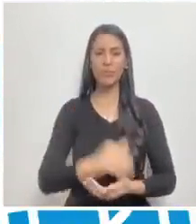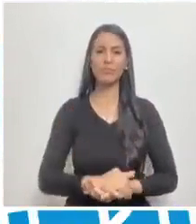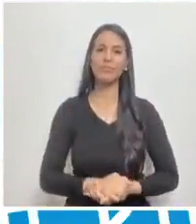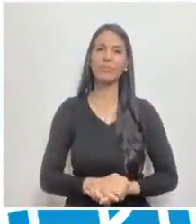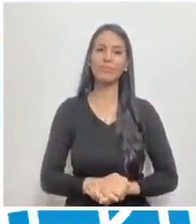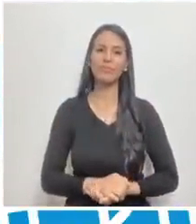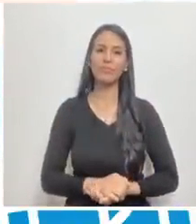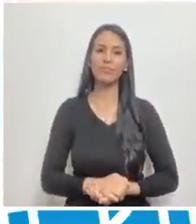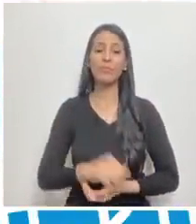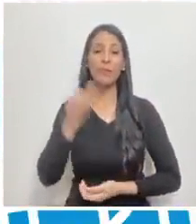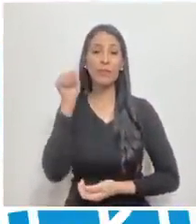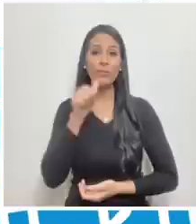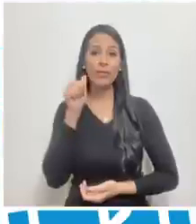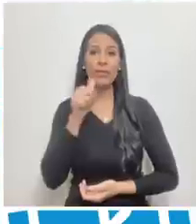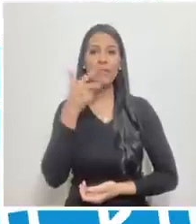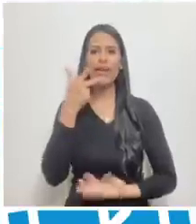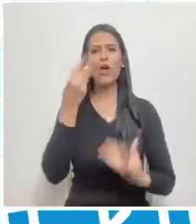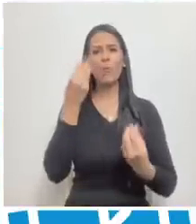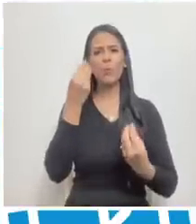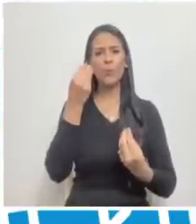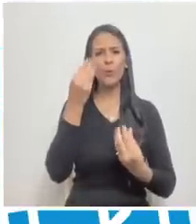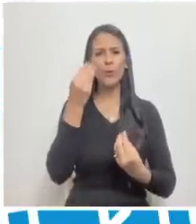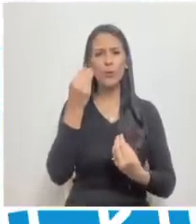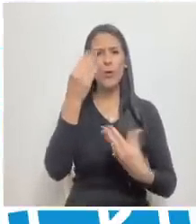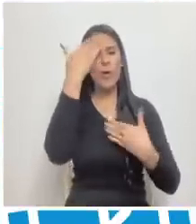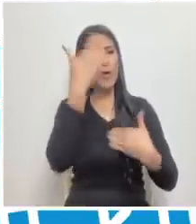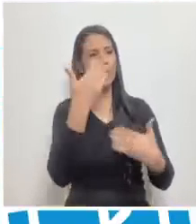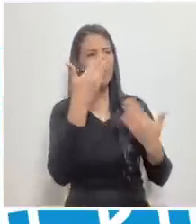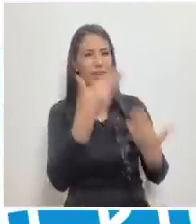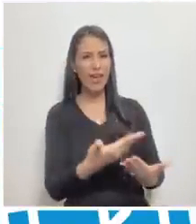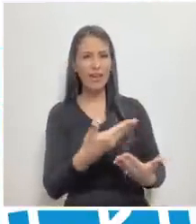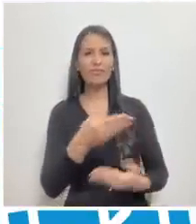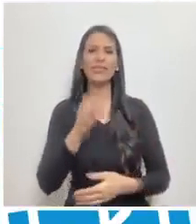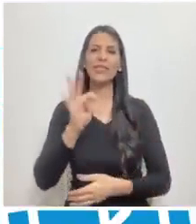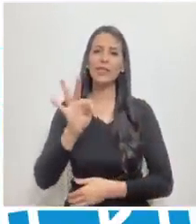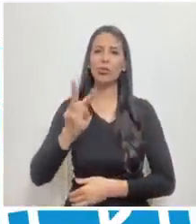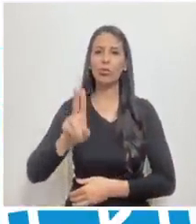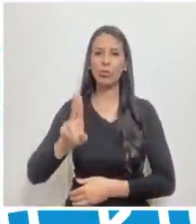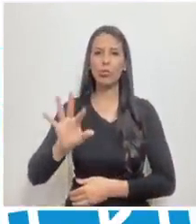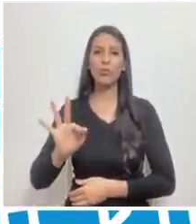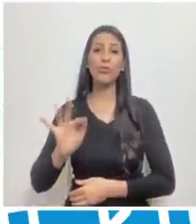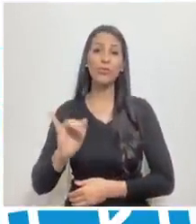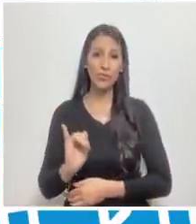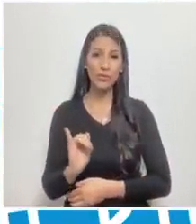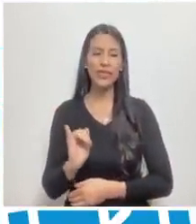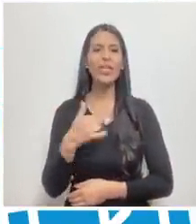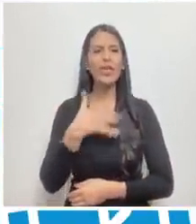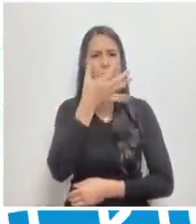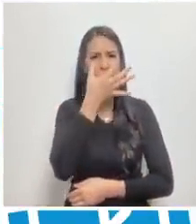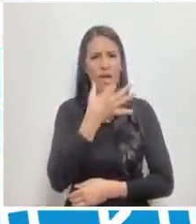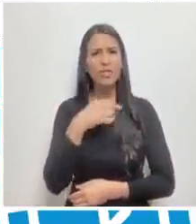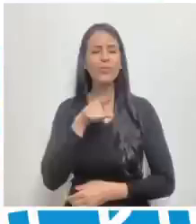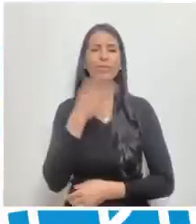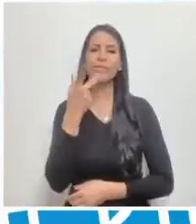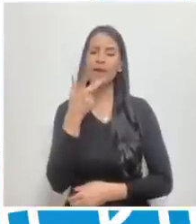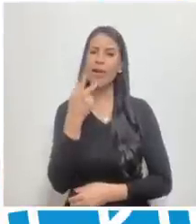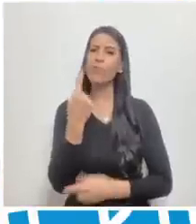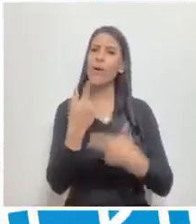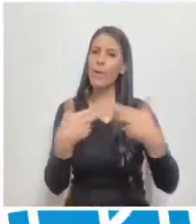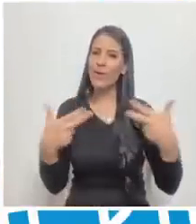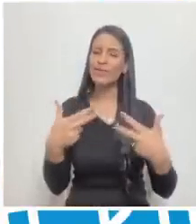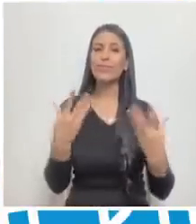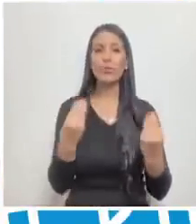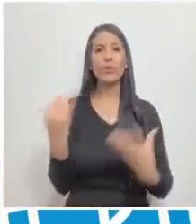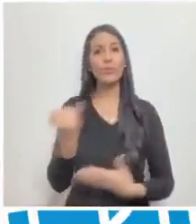Muito obrigada, Tufi. Eu acho que você toca num ponto muito importante, que é como passar